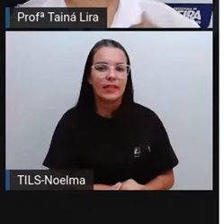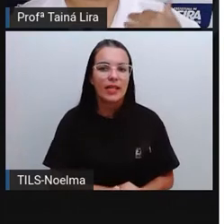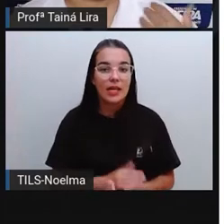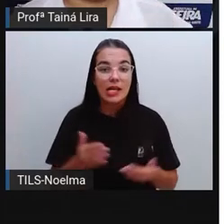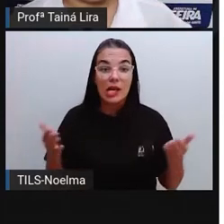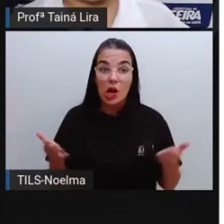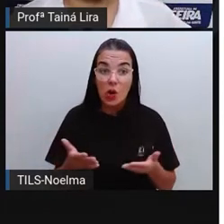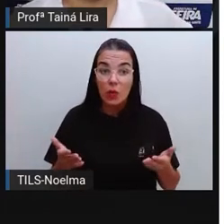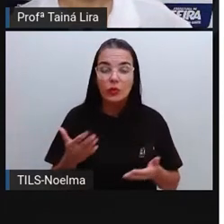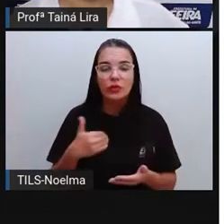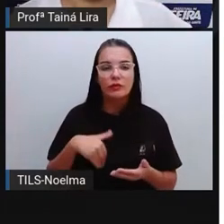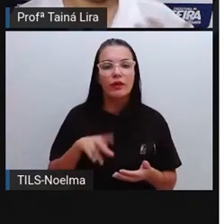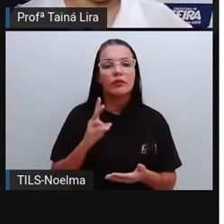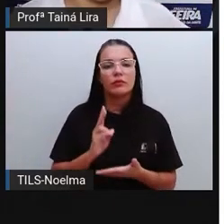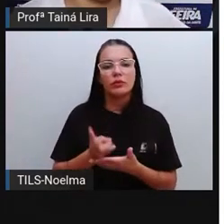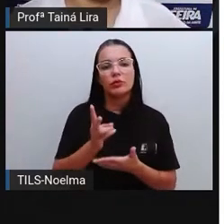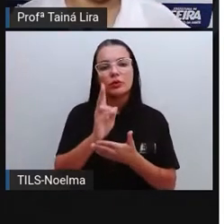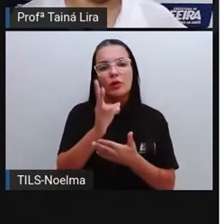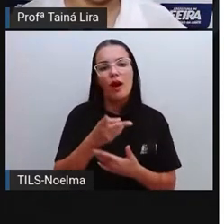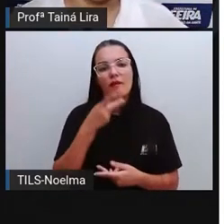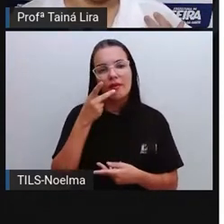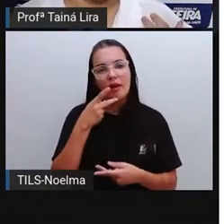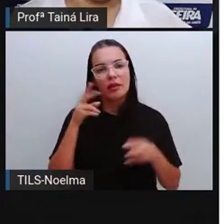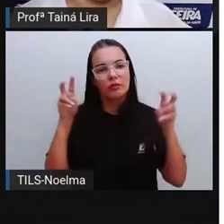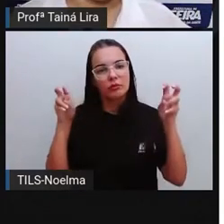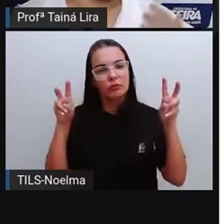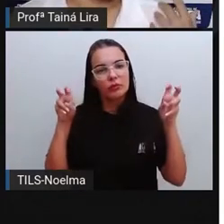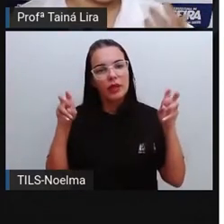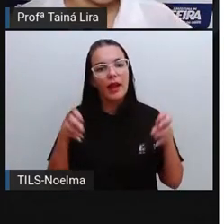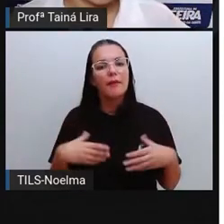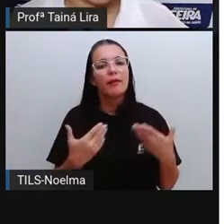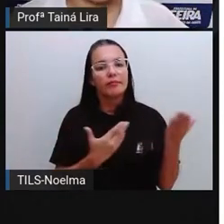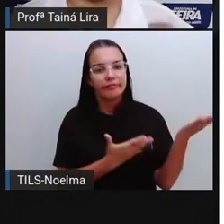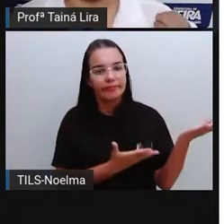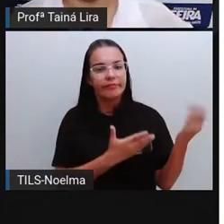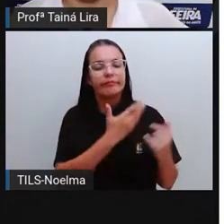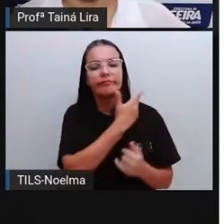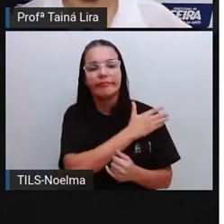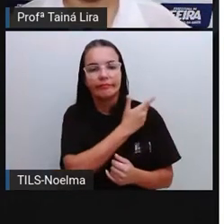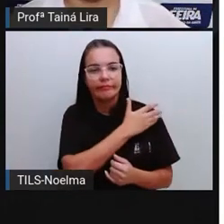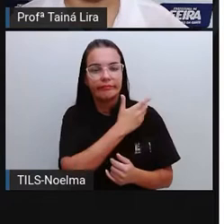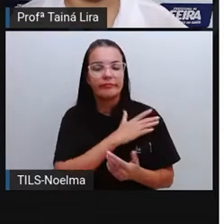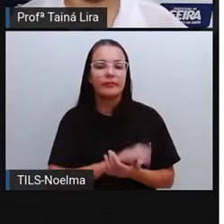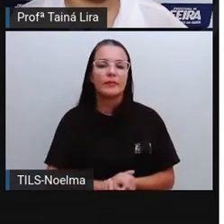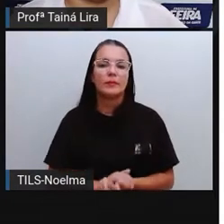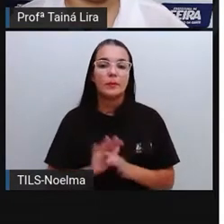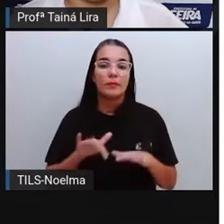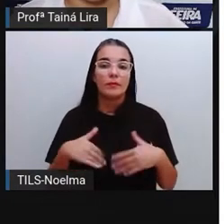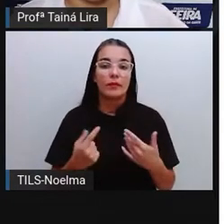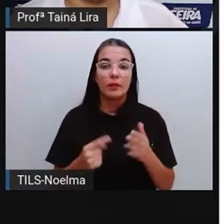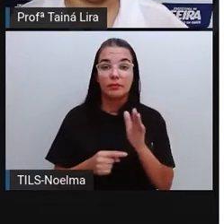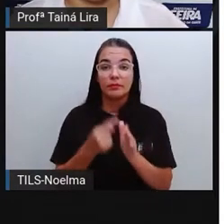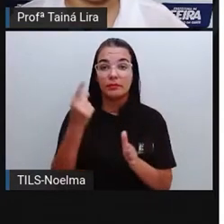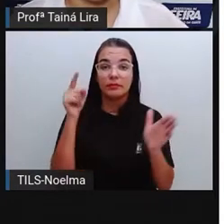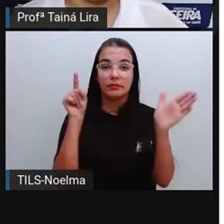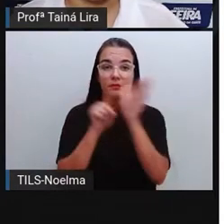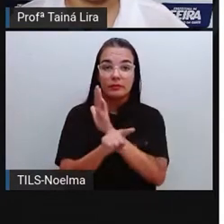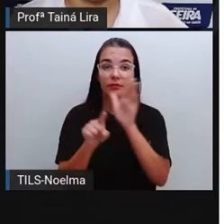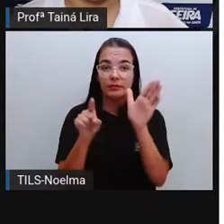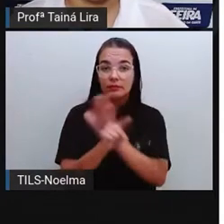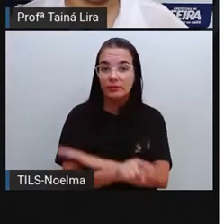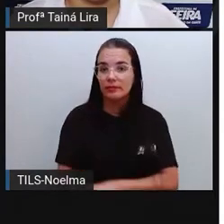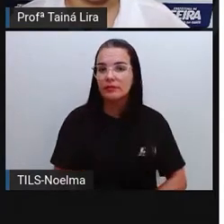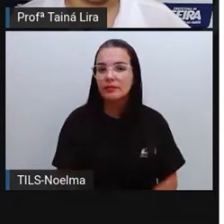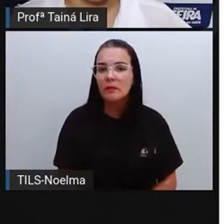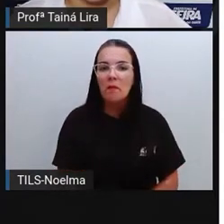gente vai continuar falando sobre essas questões. Então, a primeira pergunta, olha lá, que a Pro quer